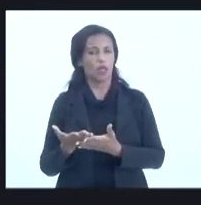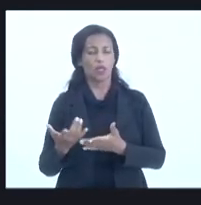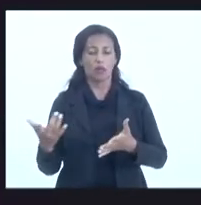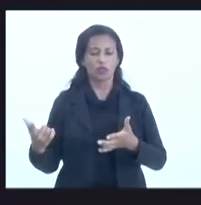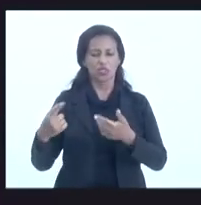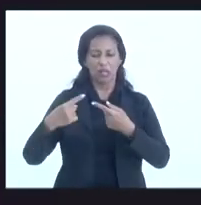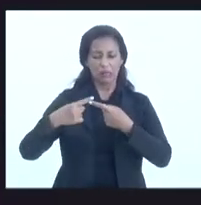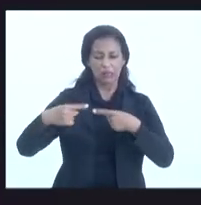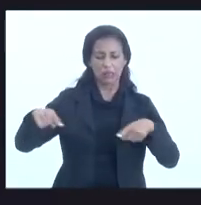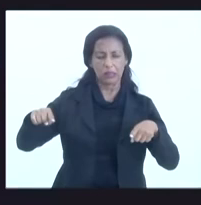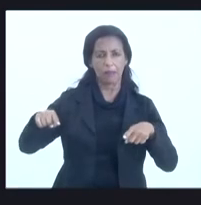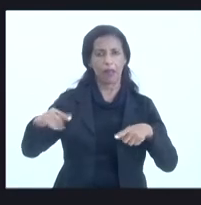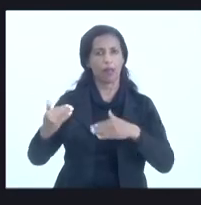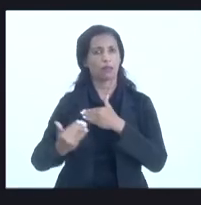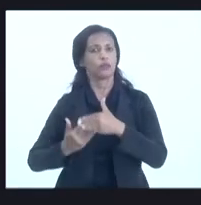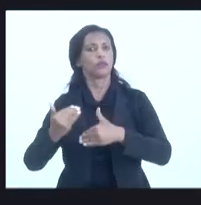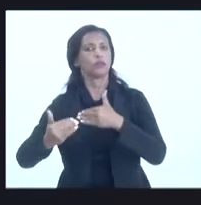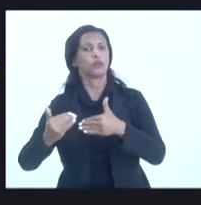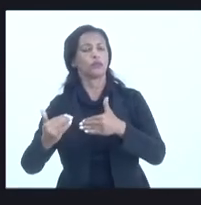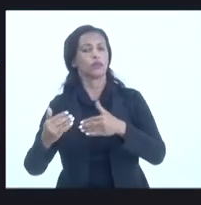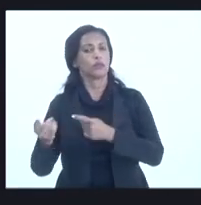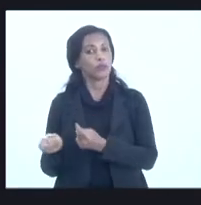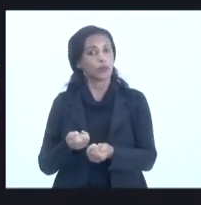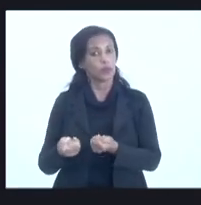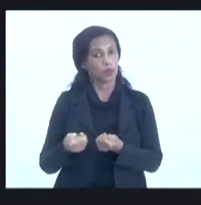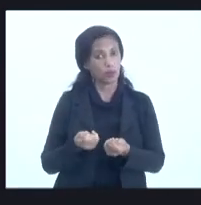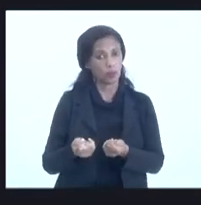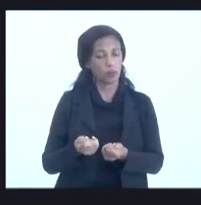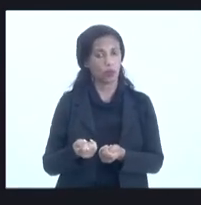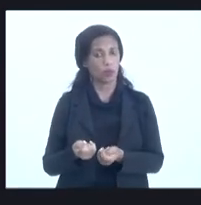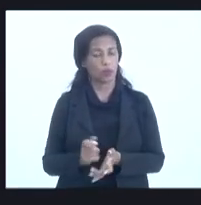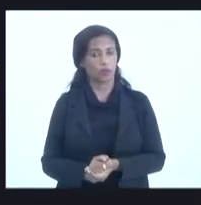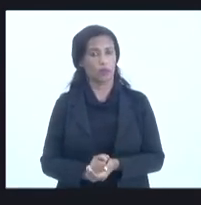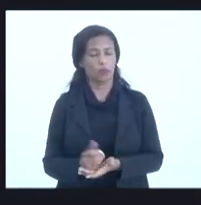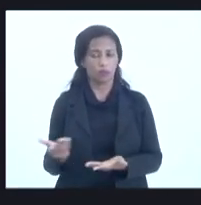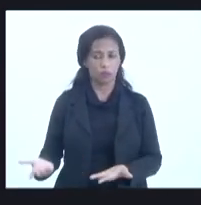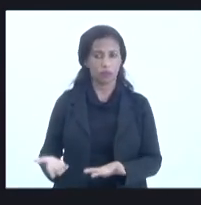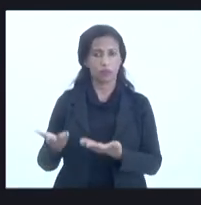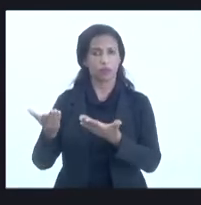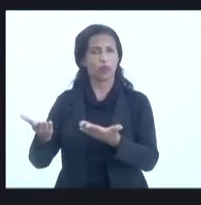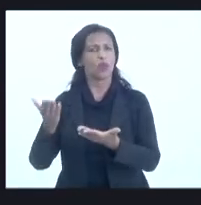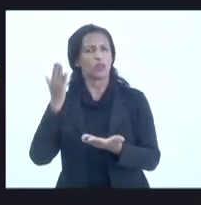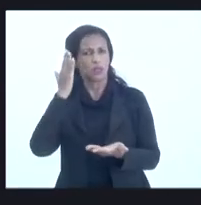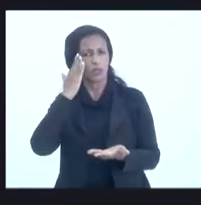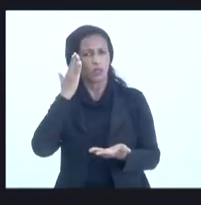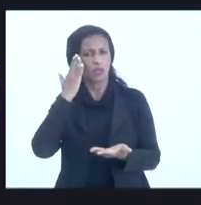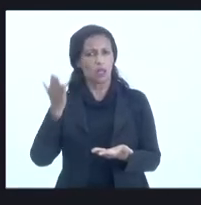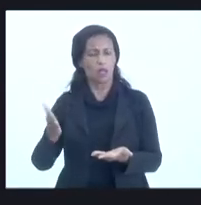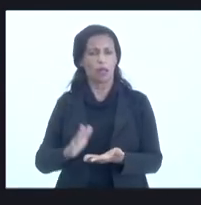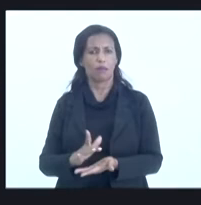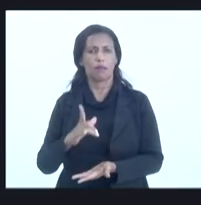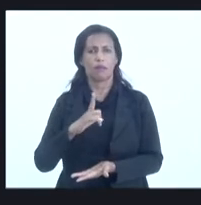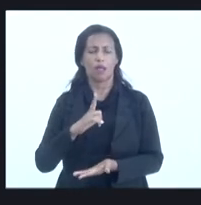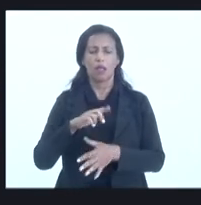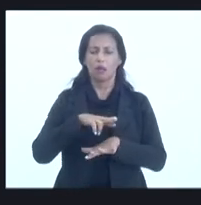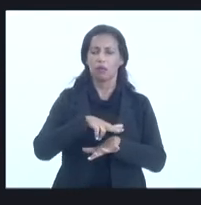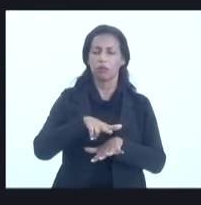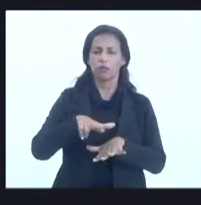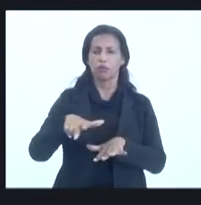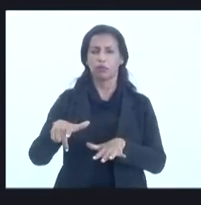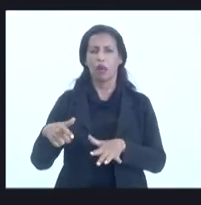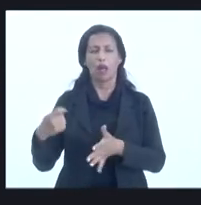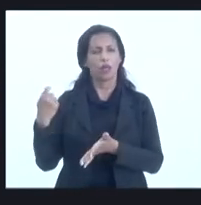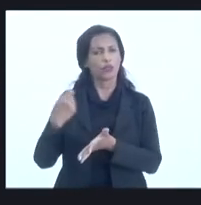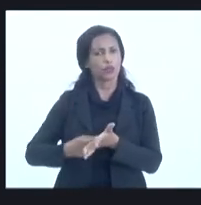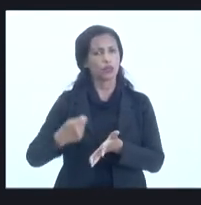não é, do desenvolvimento econômico. Vossa Excelência bem sabe que, dentre as